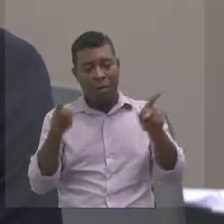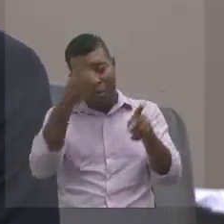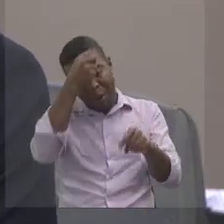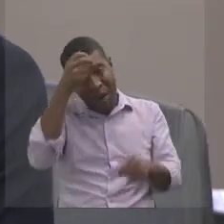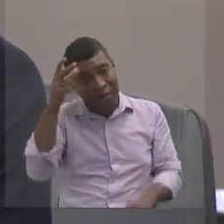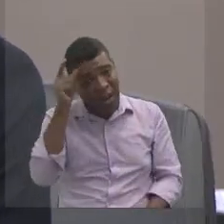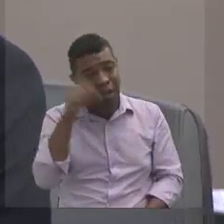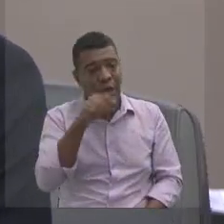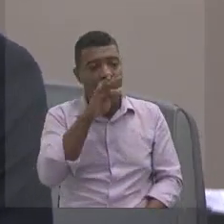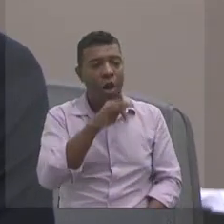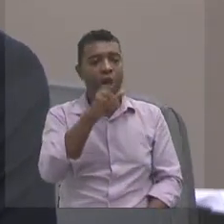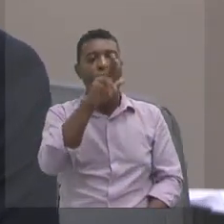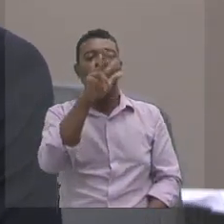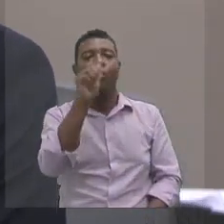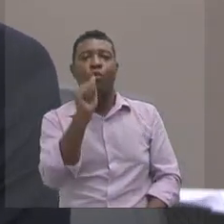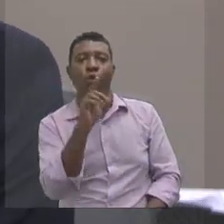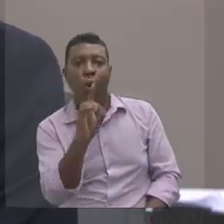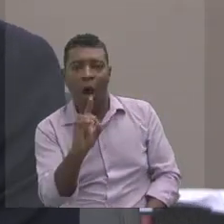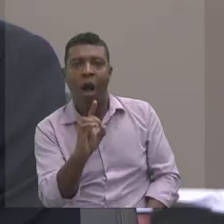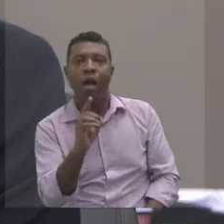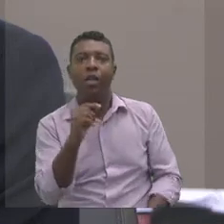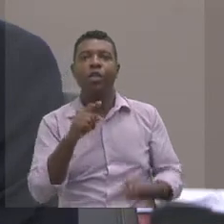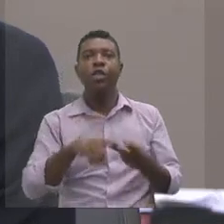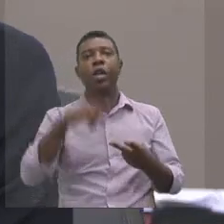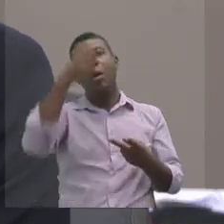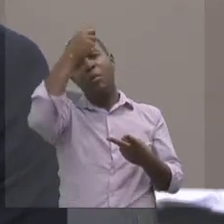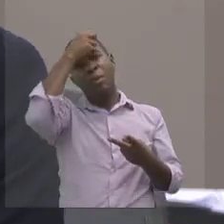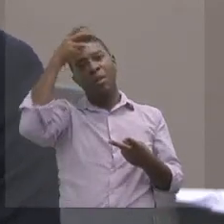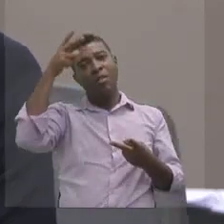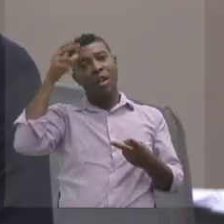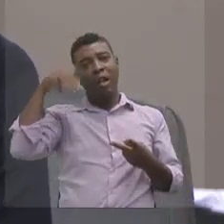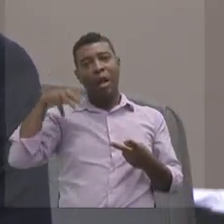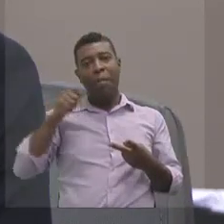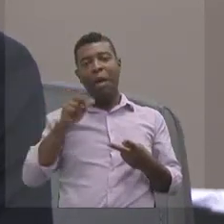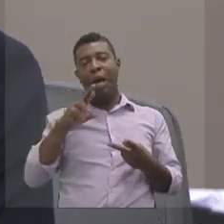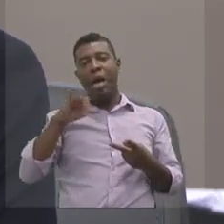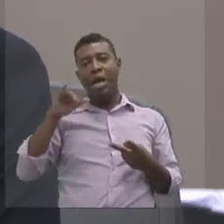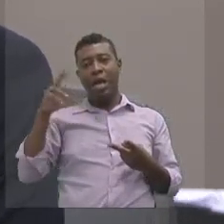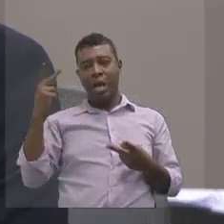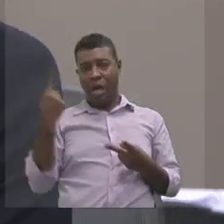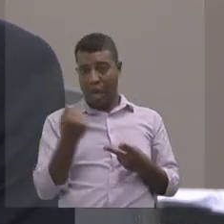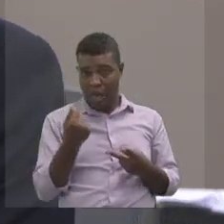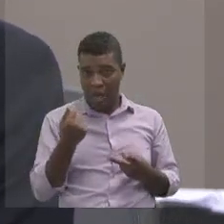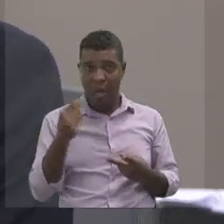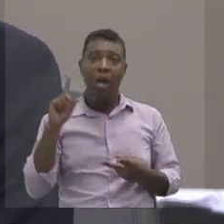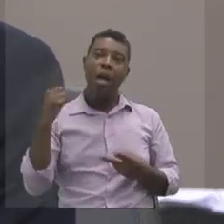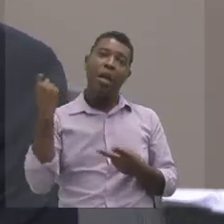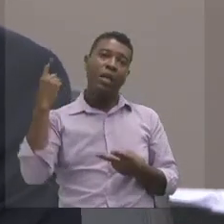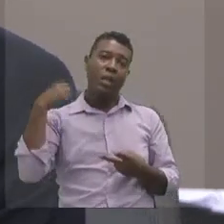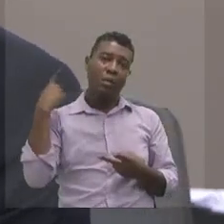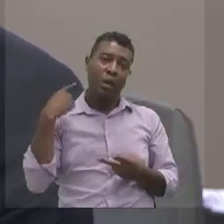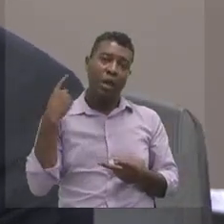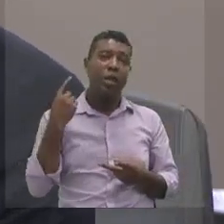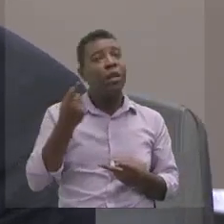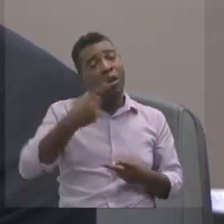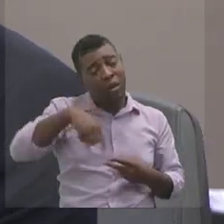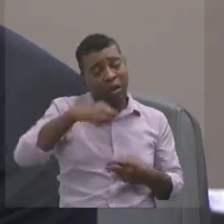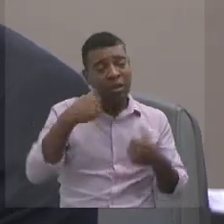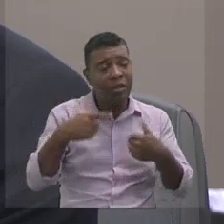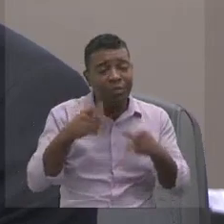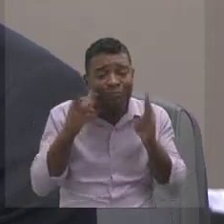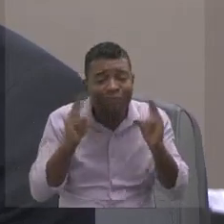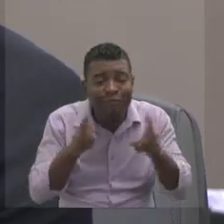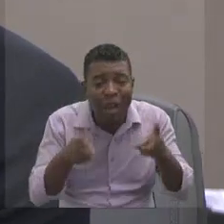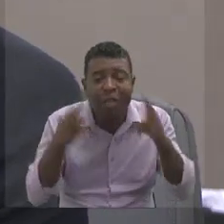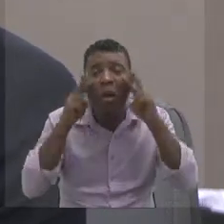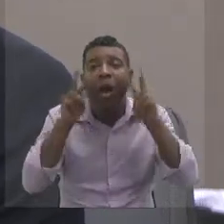de Belo Horizonte Qual a prefeita Marília né ex-putada prefeita Marília e aqui nós Compartilhamos da mesma visão e é